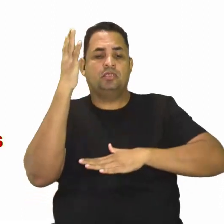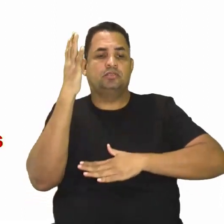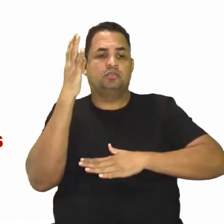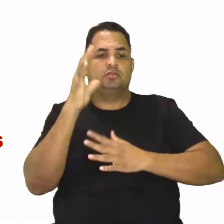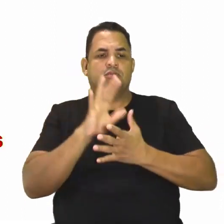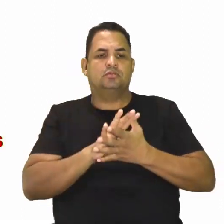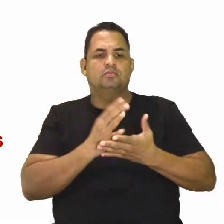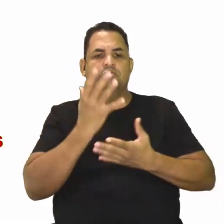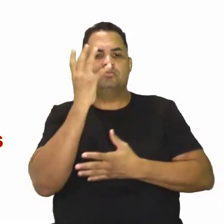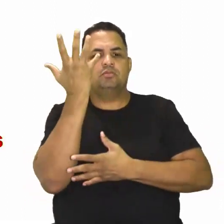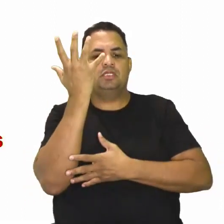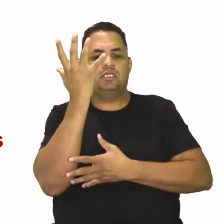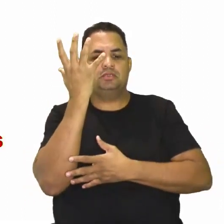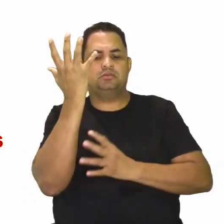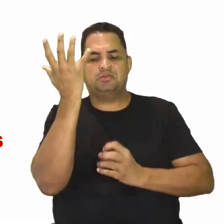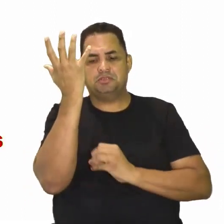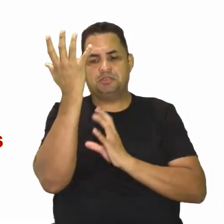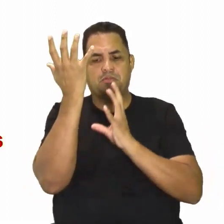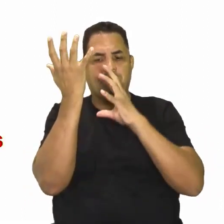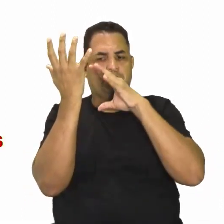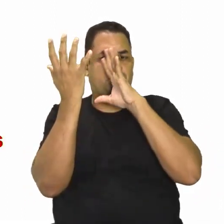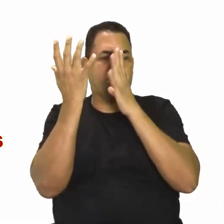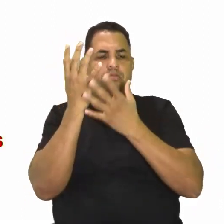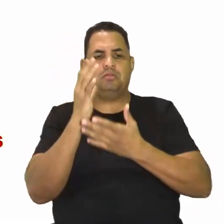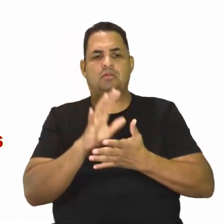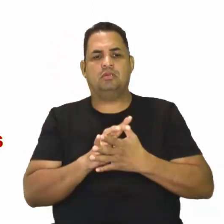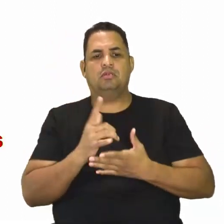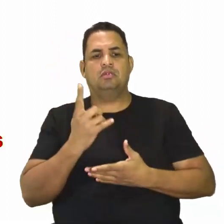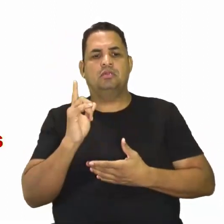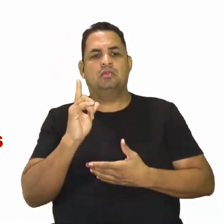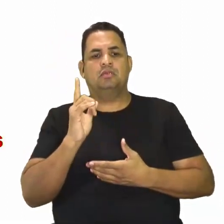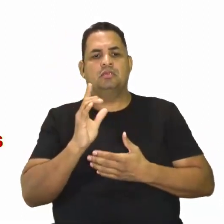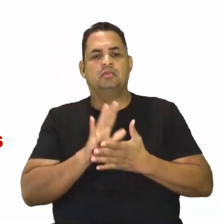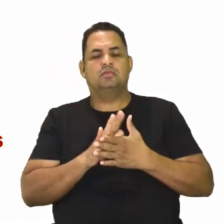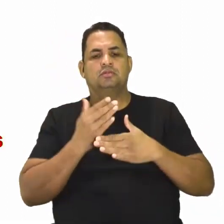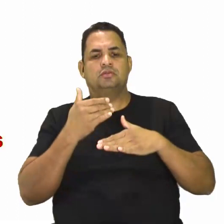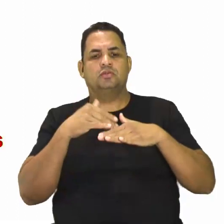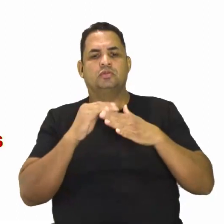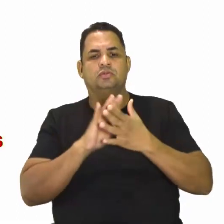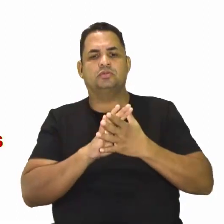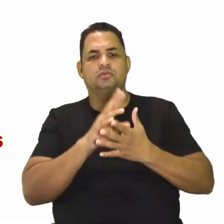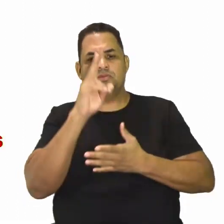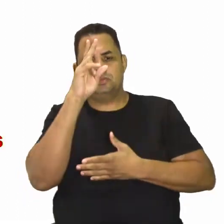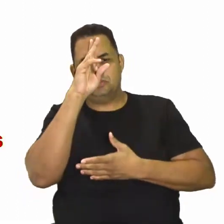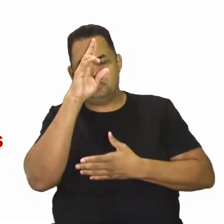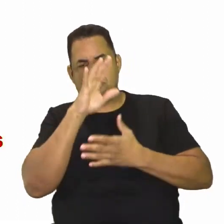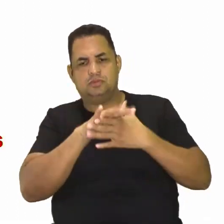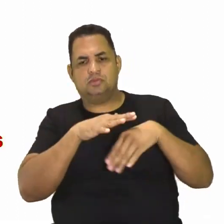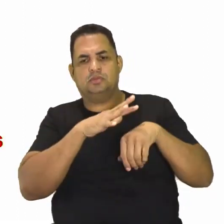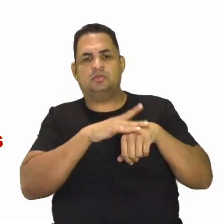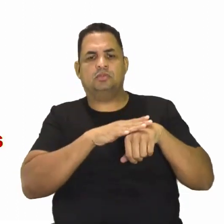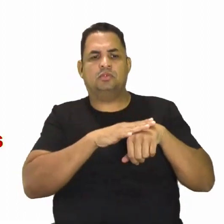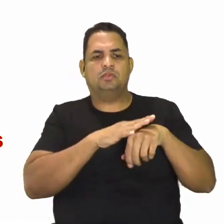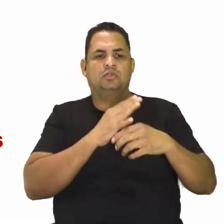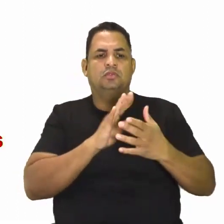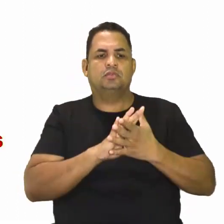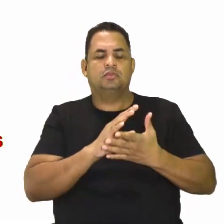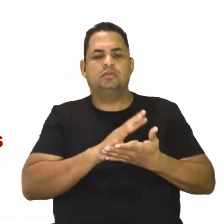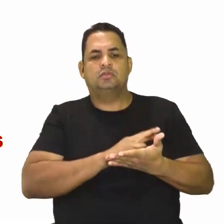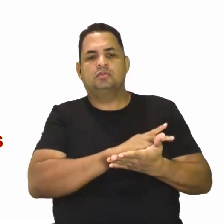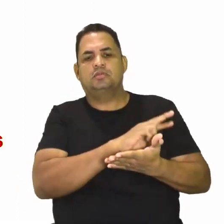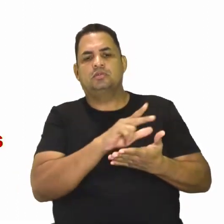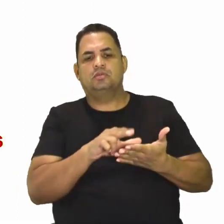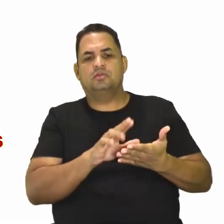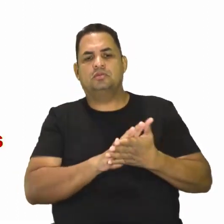não sejam trepadeiras, não ser hospedeiro de pragas e doenças, as espécies não